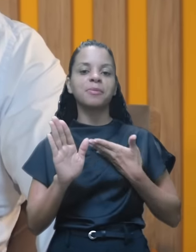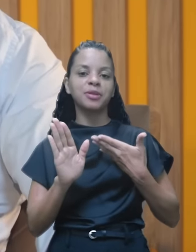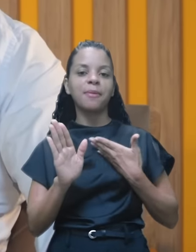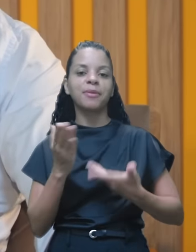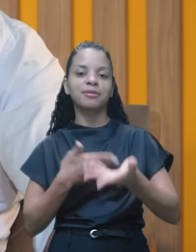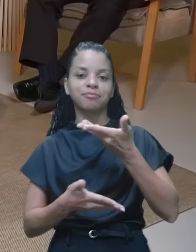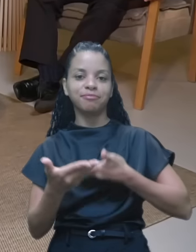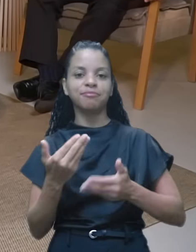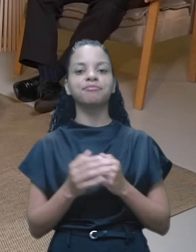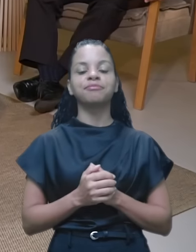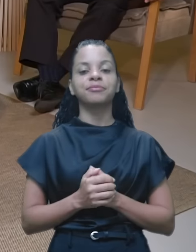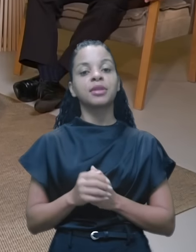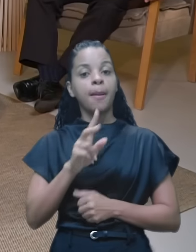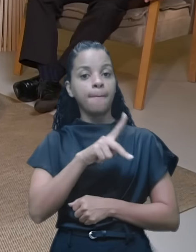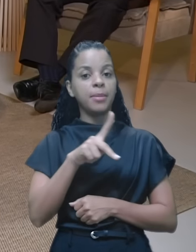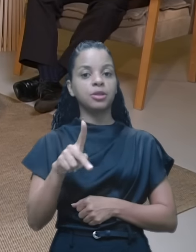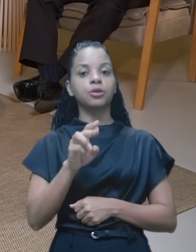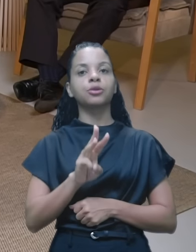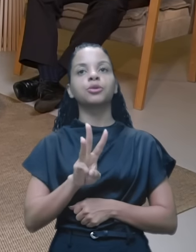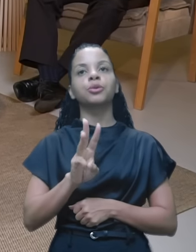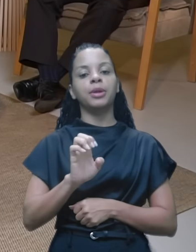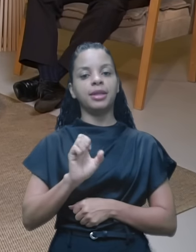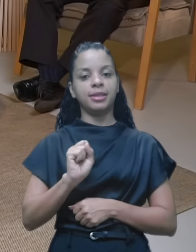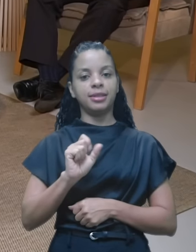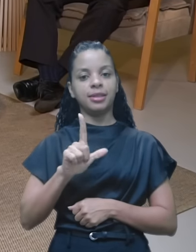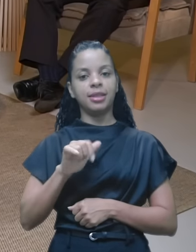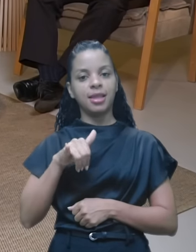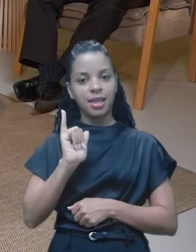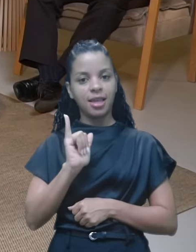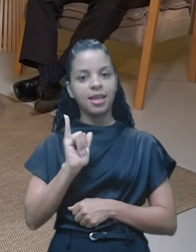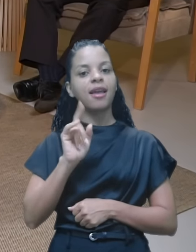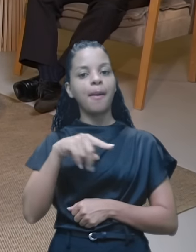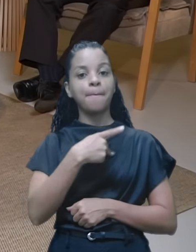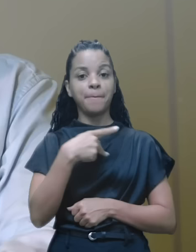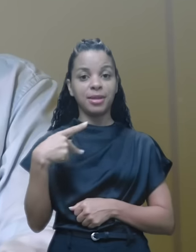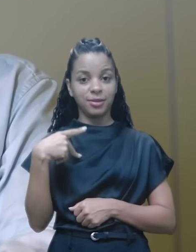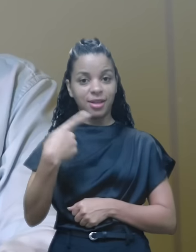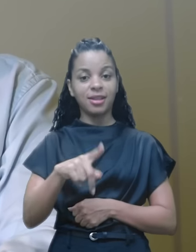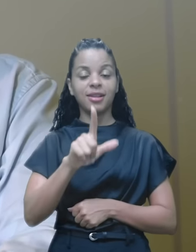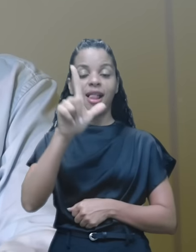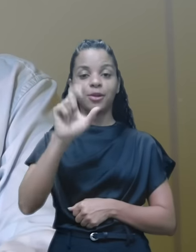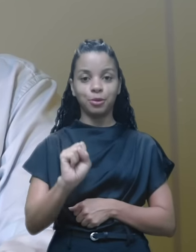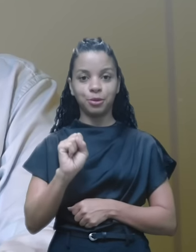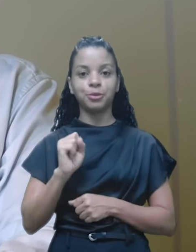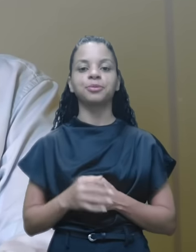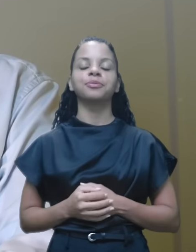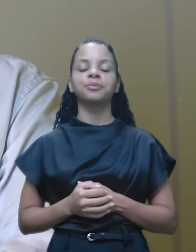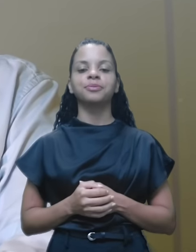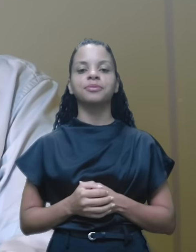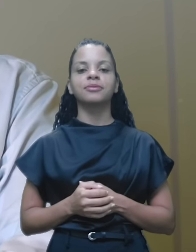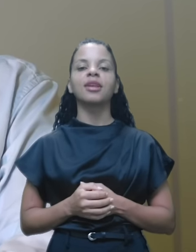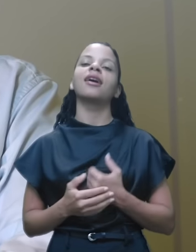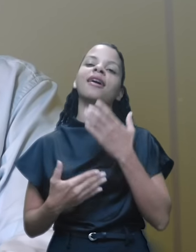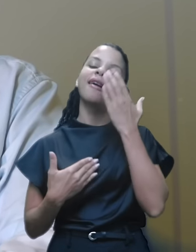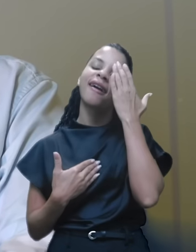estão. Ao meu lado, nós temos o pastor Wesley Avelar, que é pastor da Igreja Adventista aqui do Lago Sul. Seja muito bem-vindo, pastor.